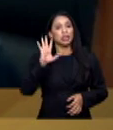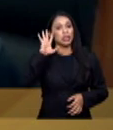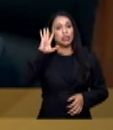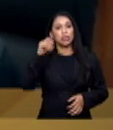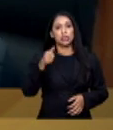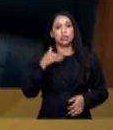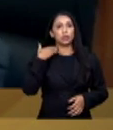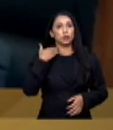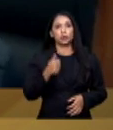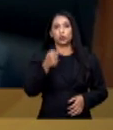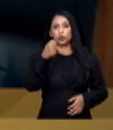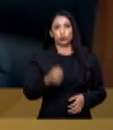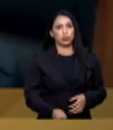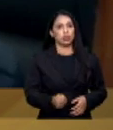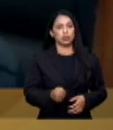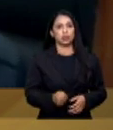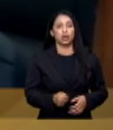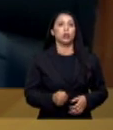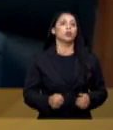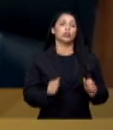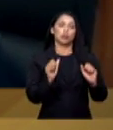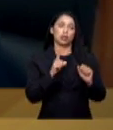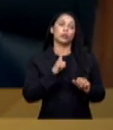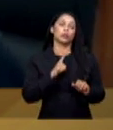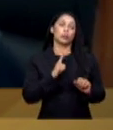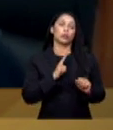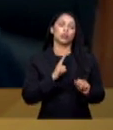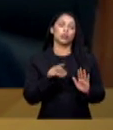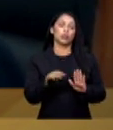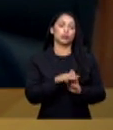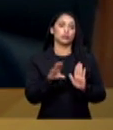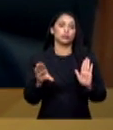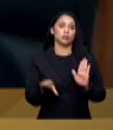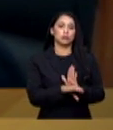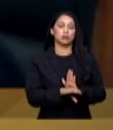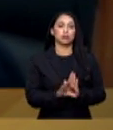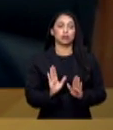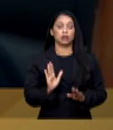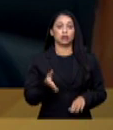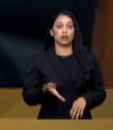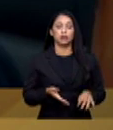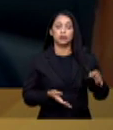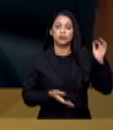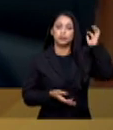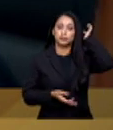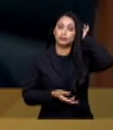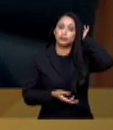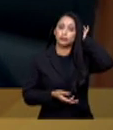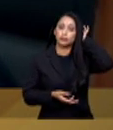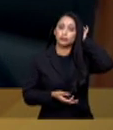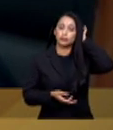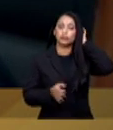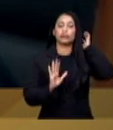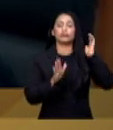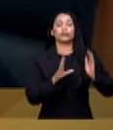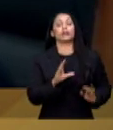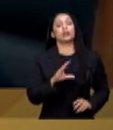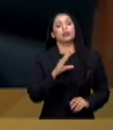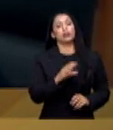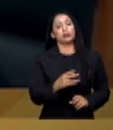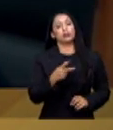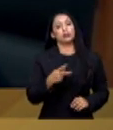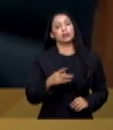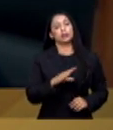no exercício do poder geral de cautela, e faculdade essa que o próprio Código de Processo Civil